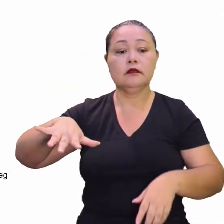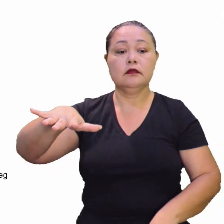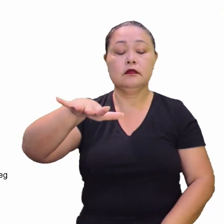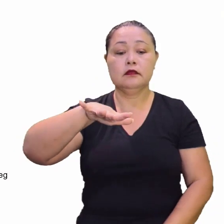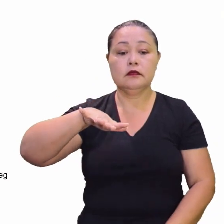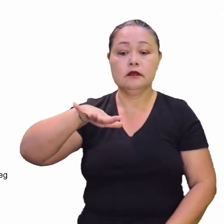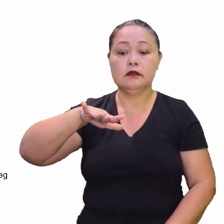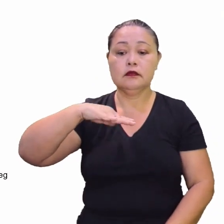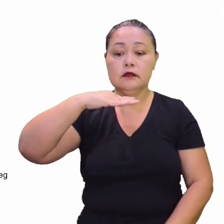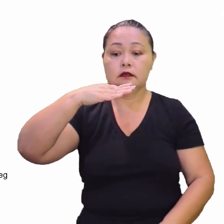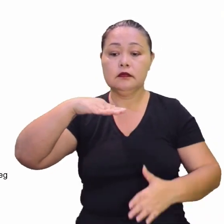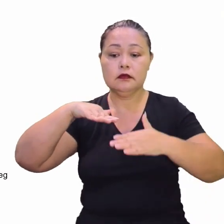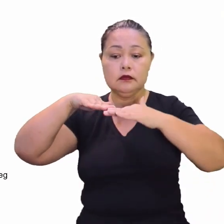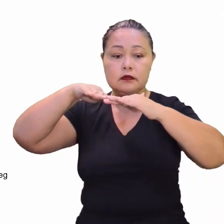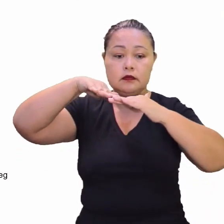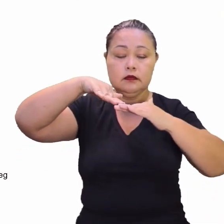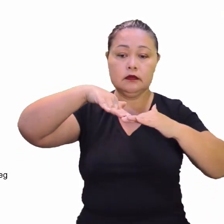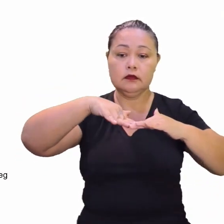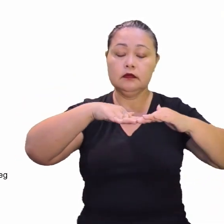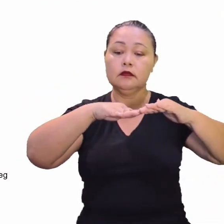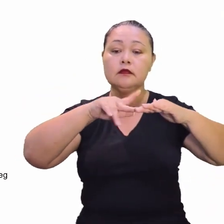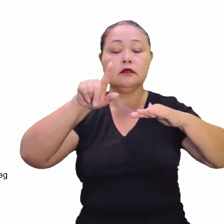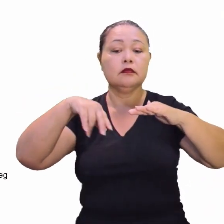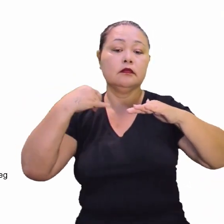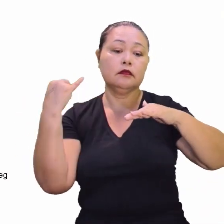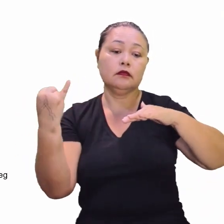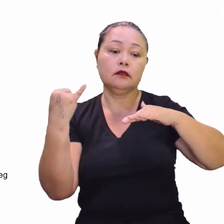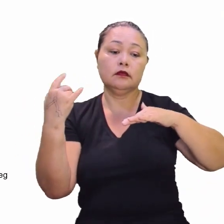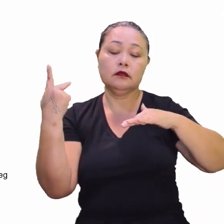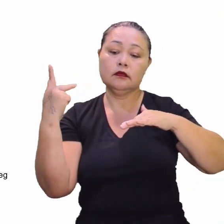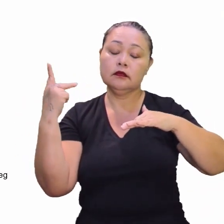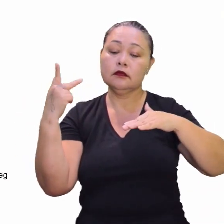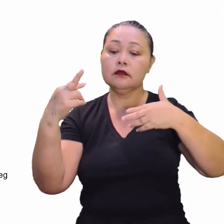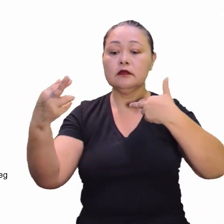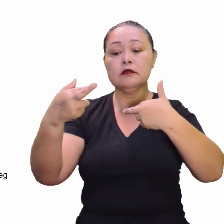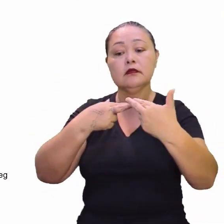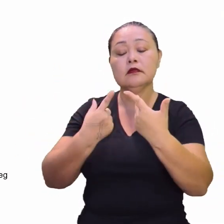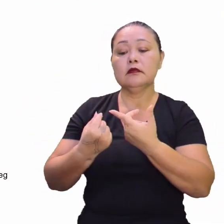região do bairro da Balsa. Que é importantíssimo